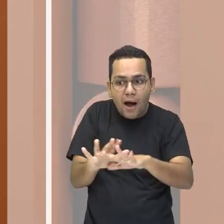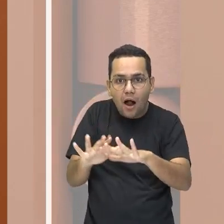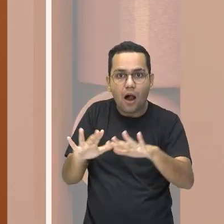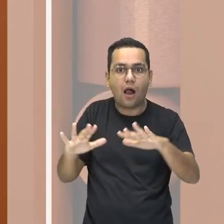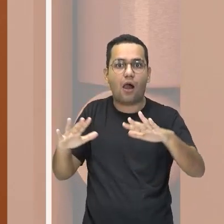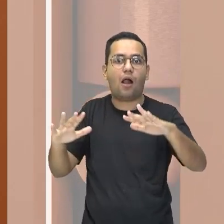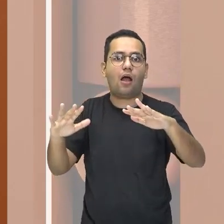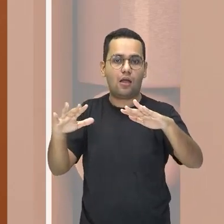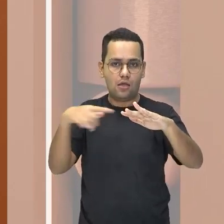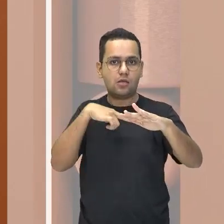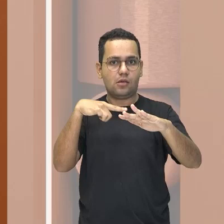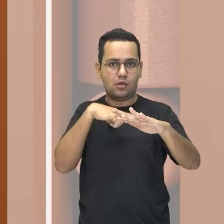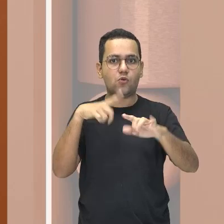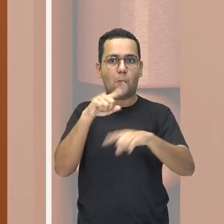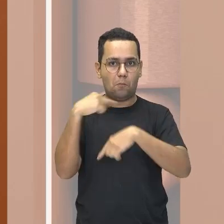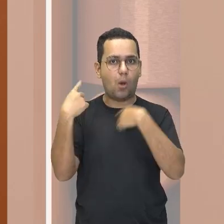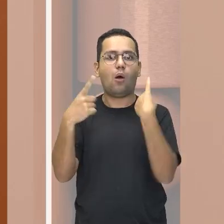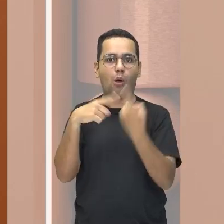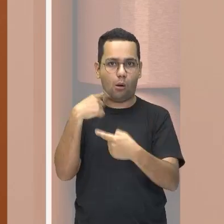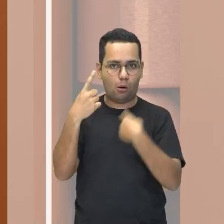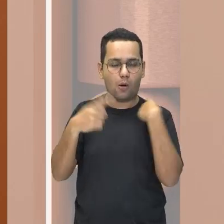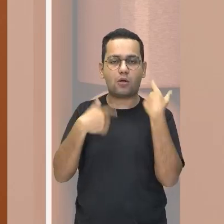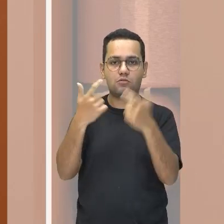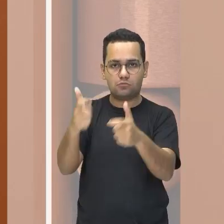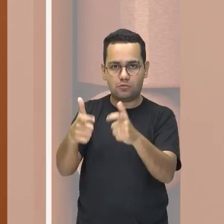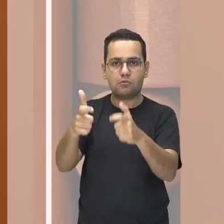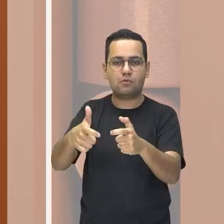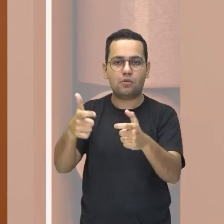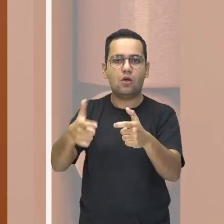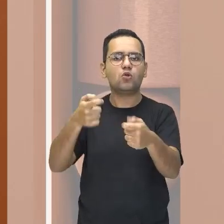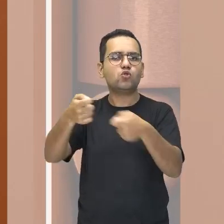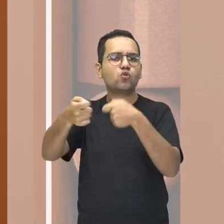baixas significativas ali nos